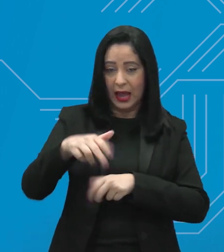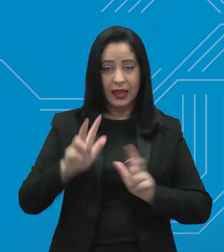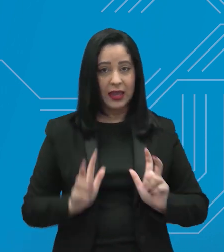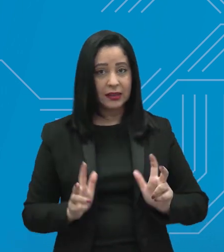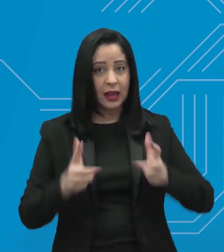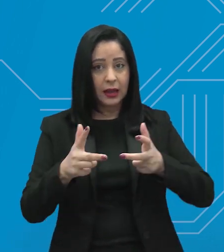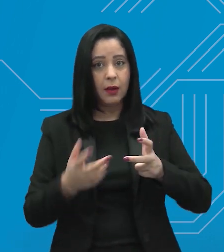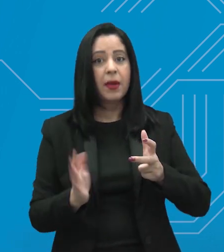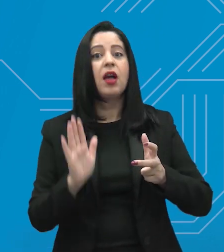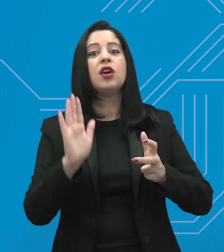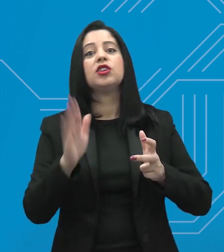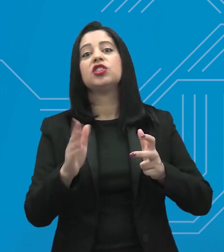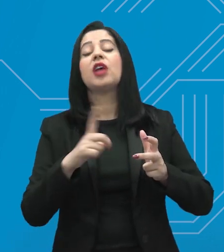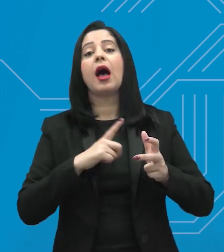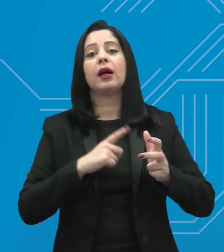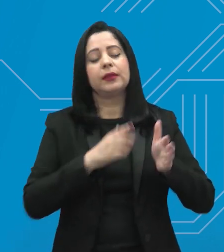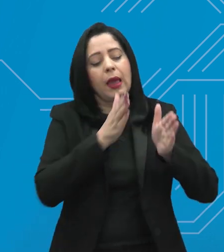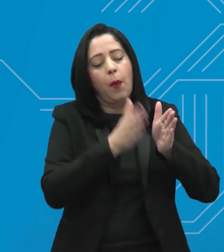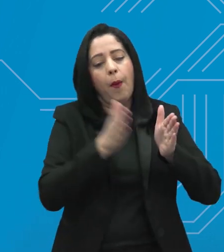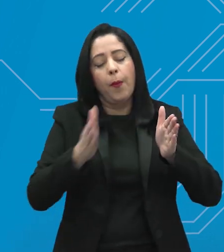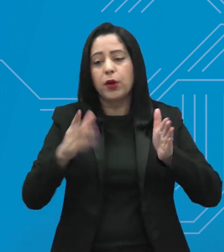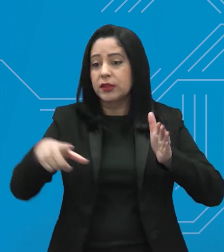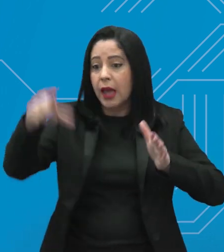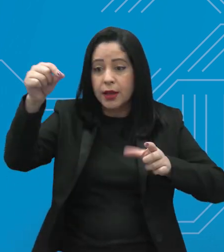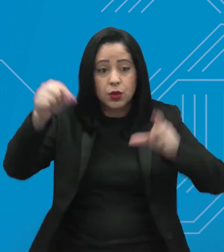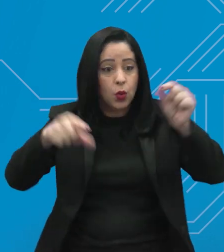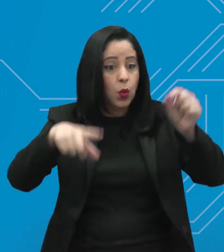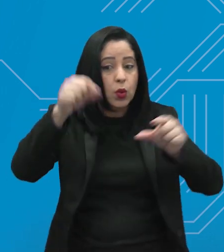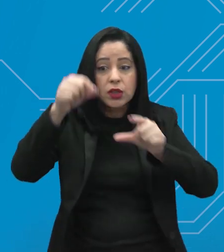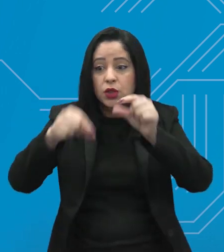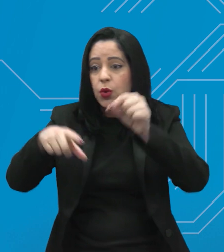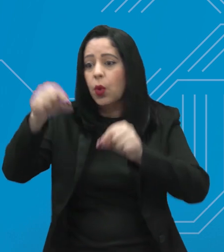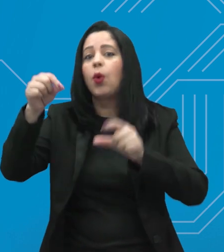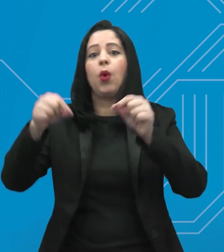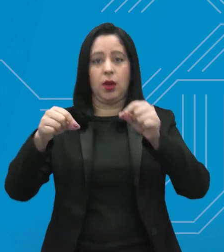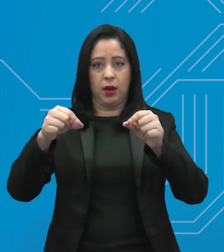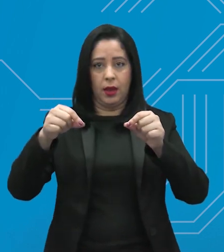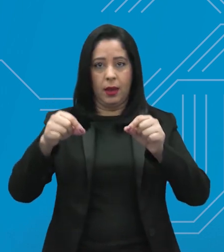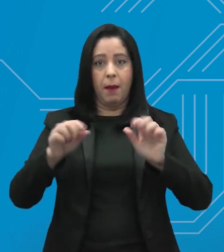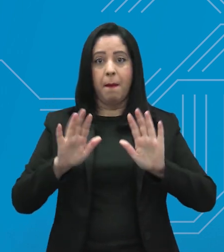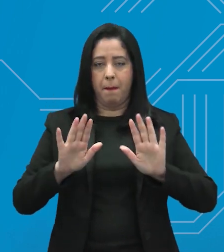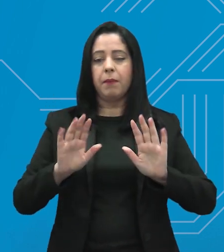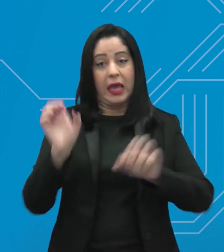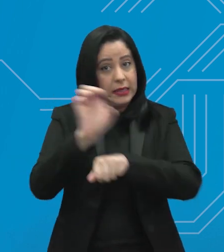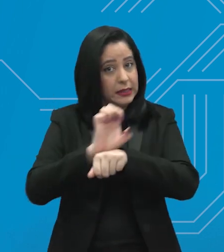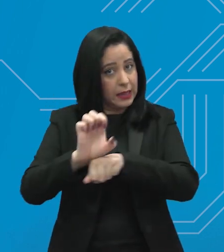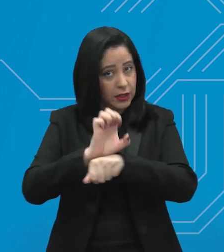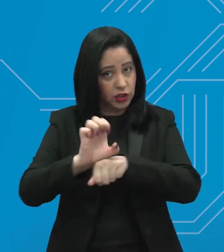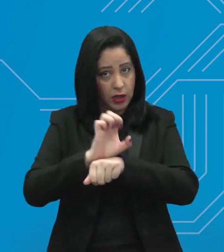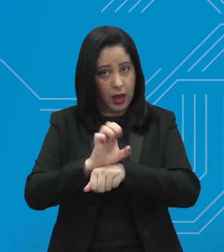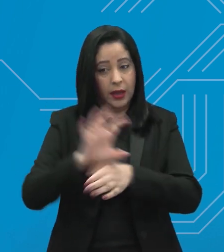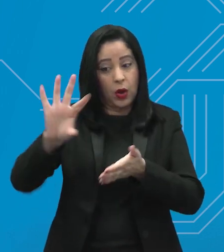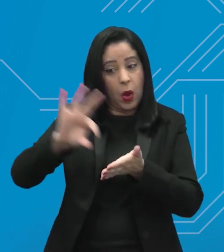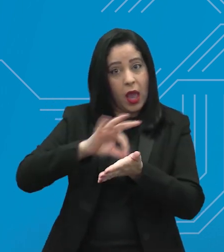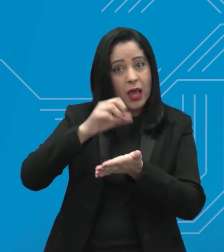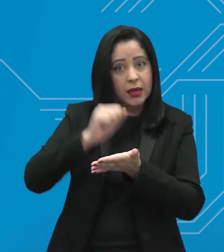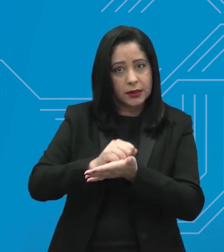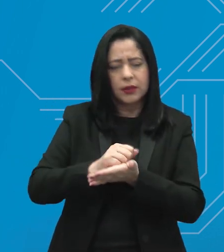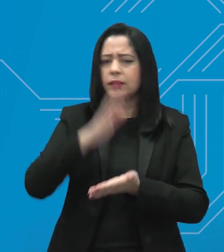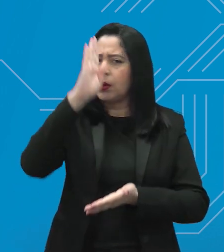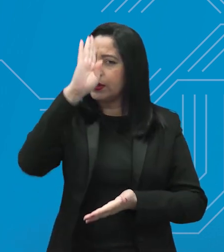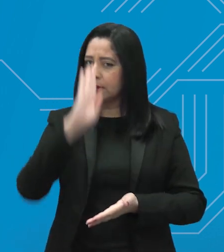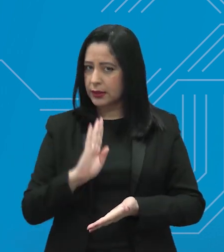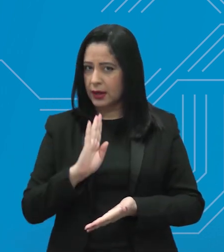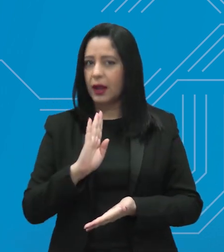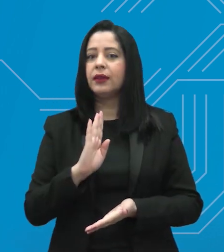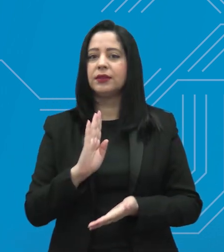A Câmara Municipal está com um processo seletivo aberto para a formação de cadastro reserva de estagiários. As